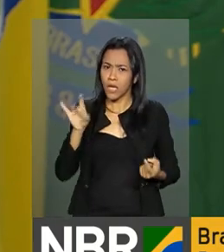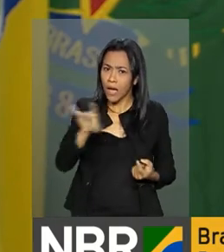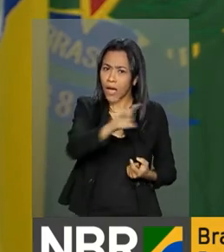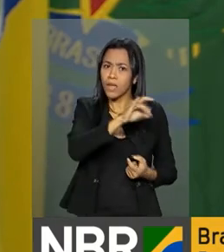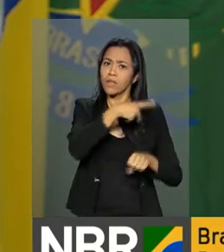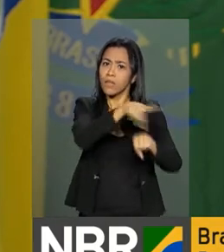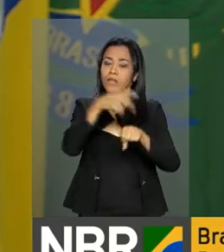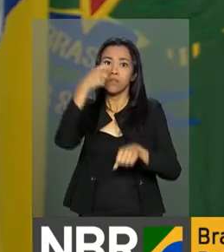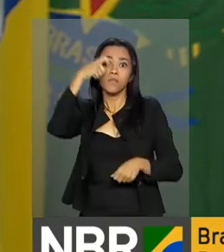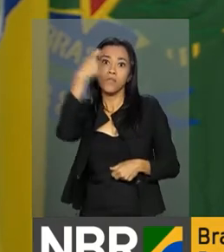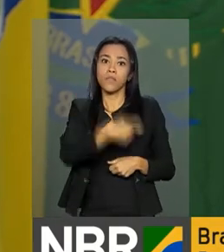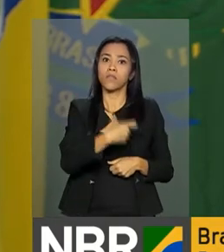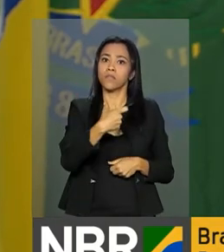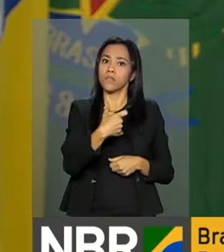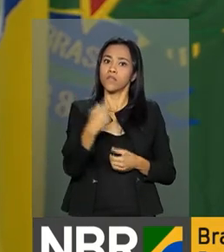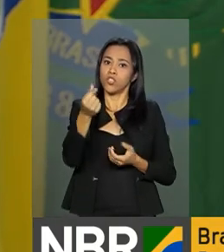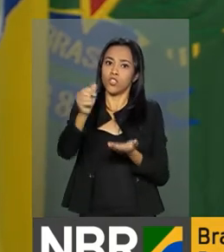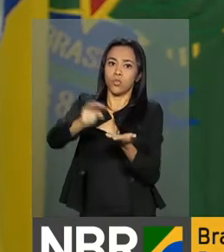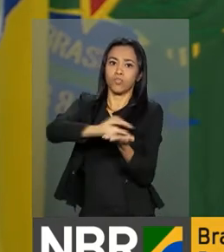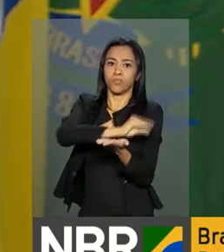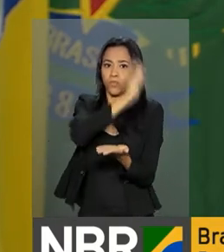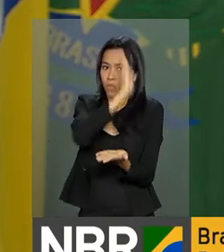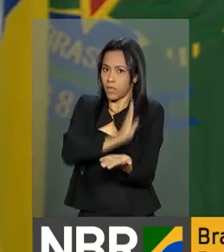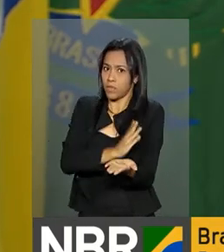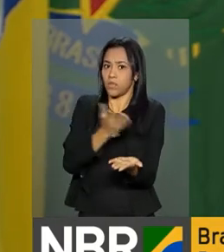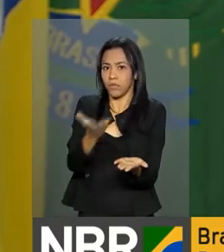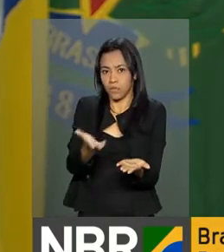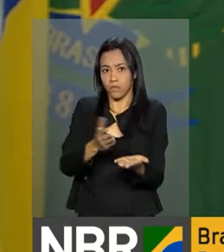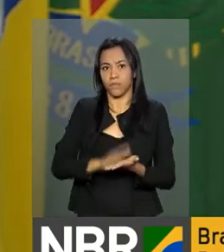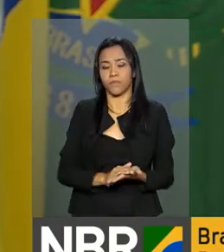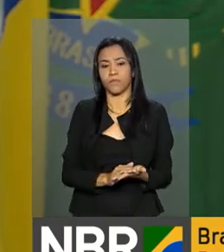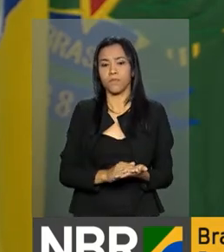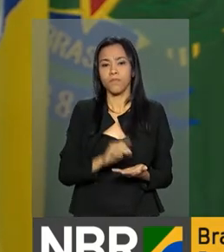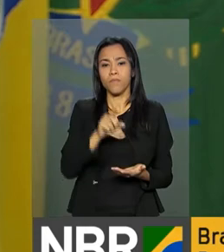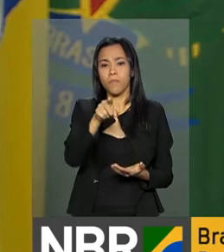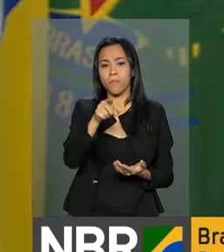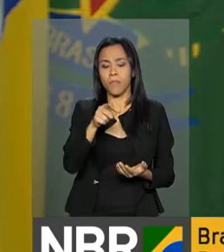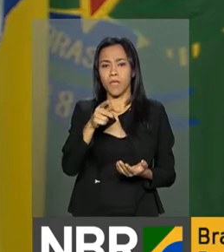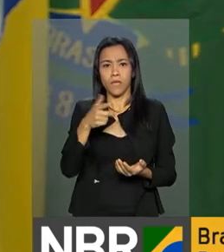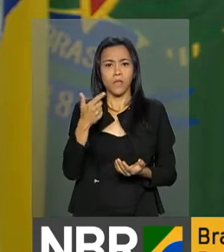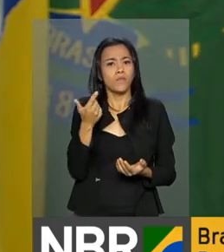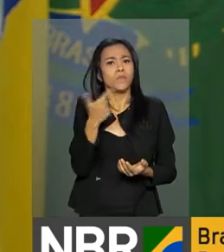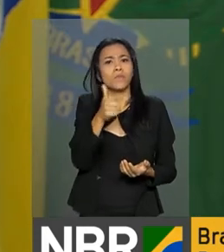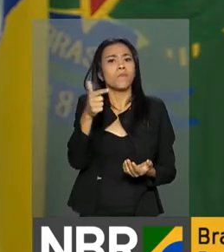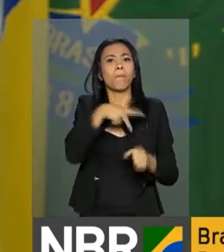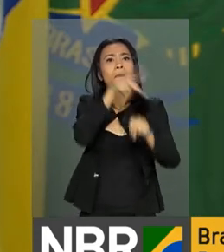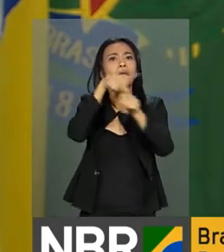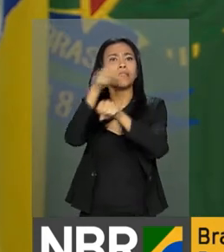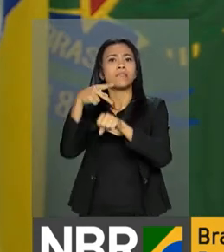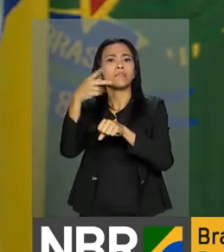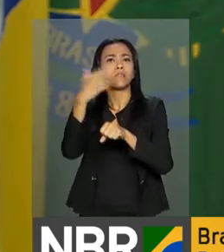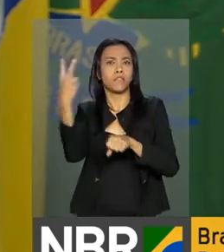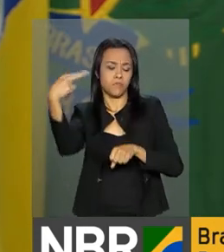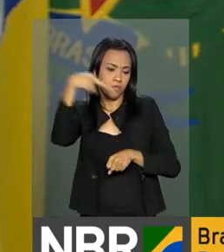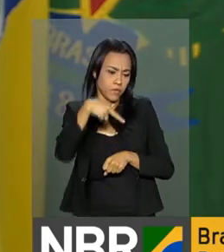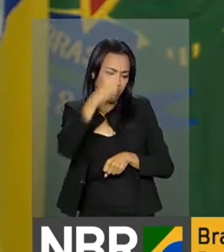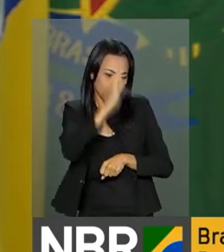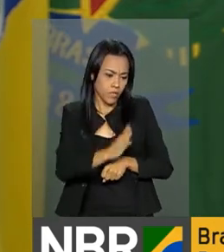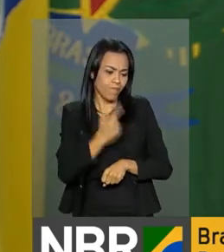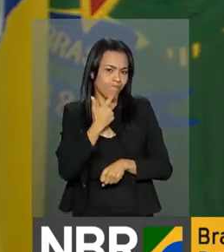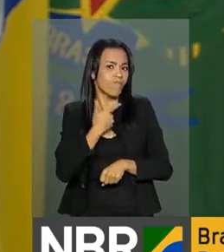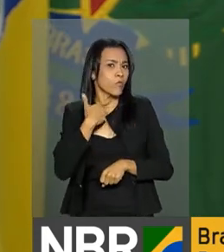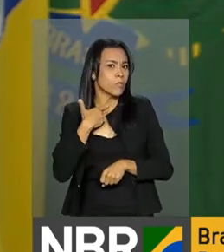investir no nosso país no amêndoas uma pessoa padilha uma pessoa no exterior que não diga nós queremos investir